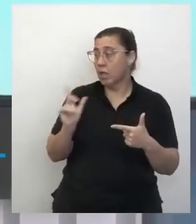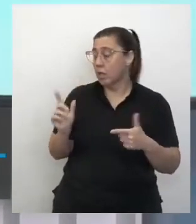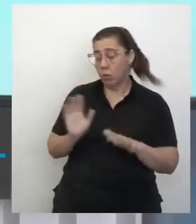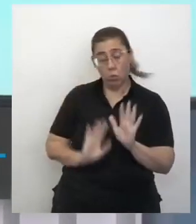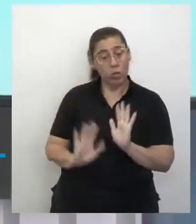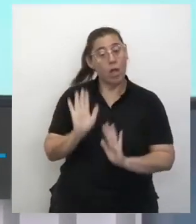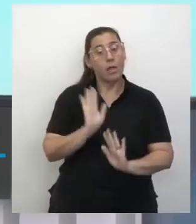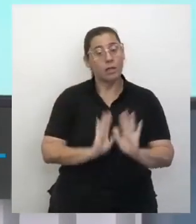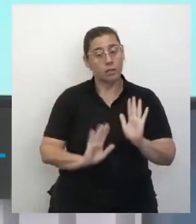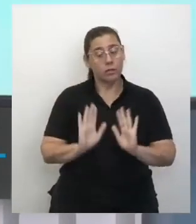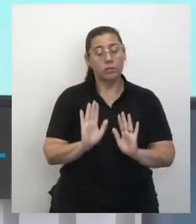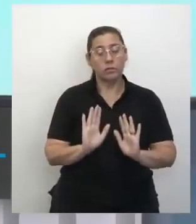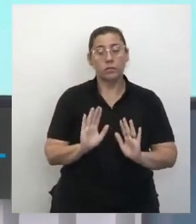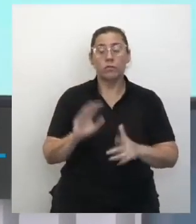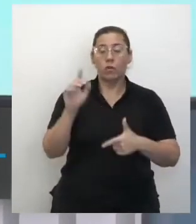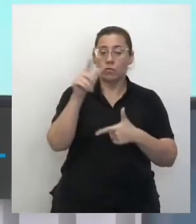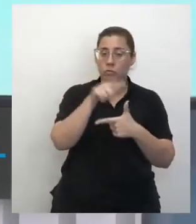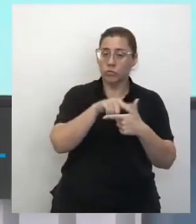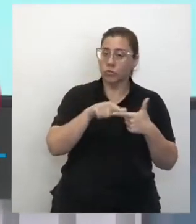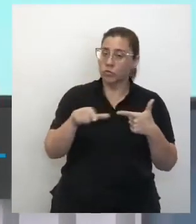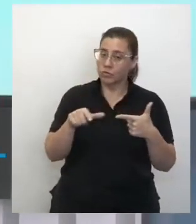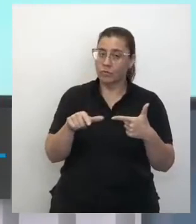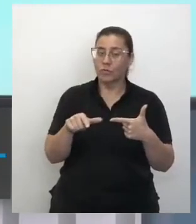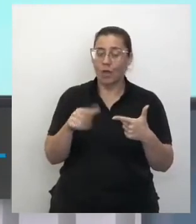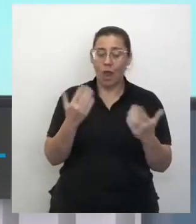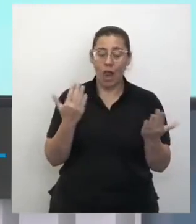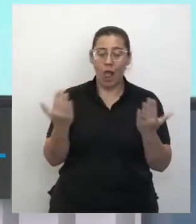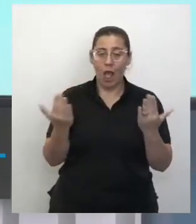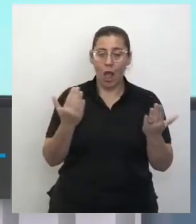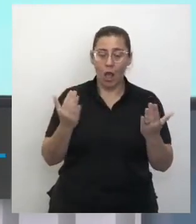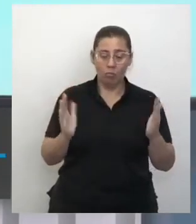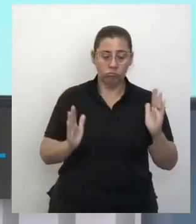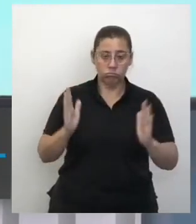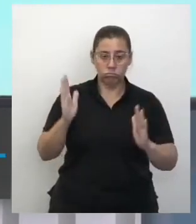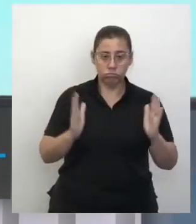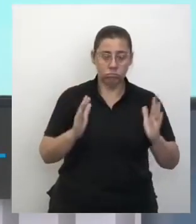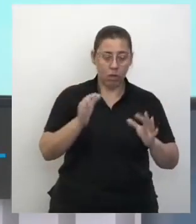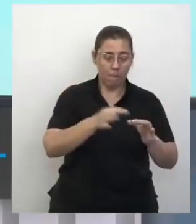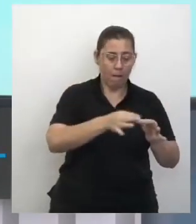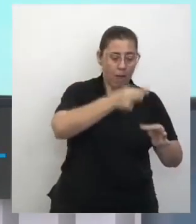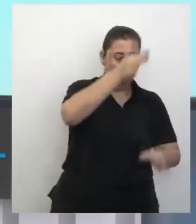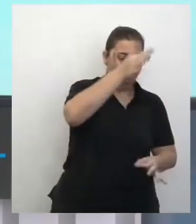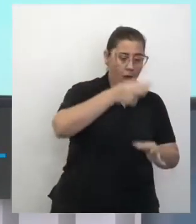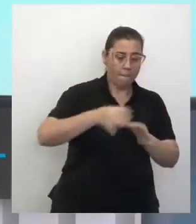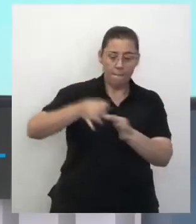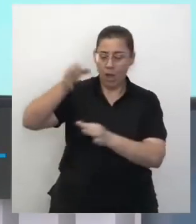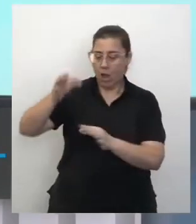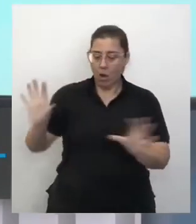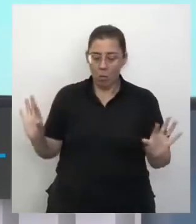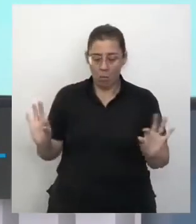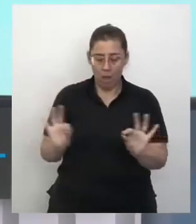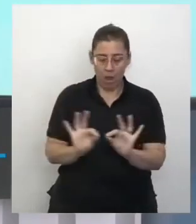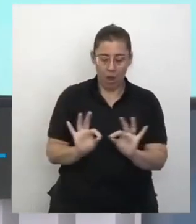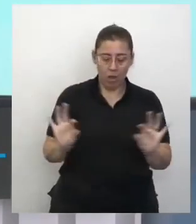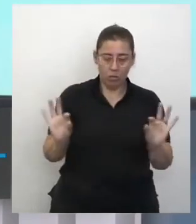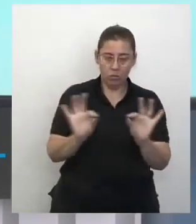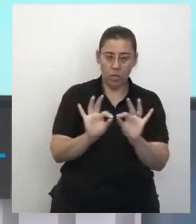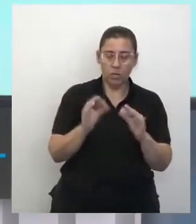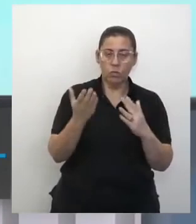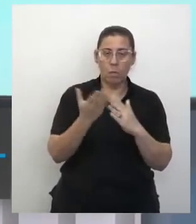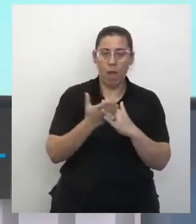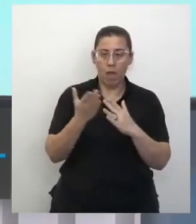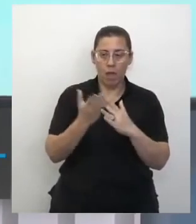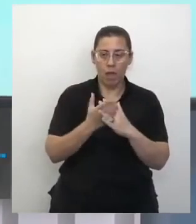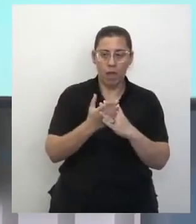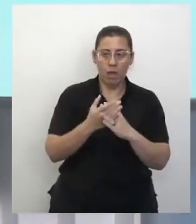um cuidado. Você vai ter que dividir os lados correspondentes. O maior com o maior, o menor com o menor, o médio com o médio, tá